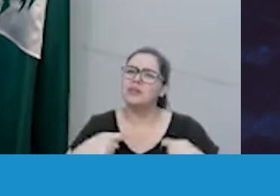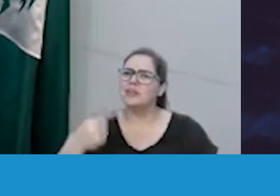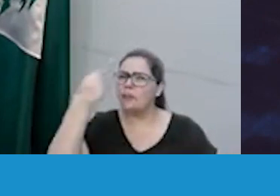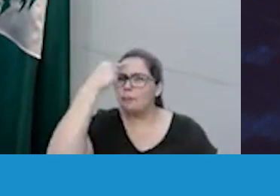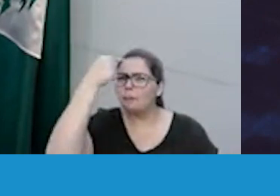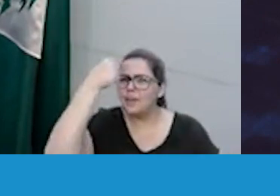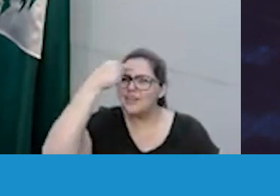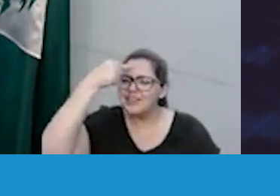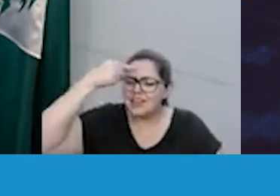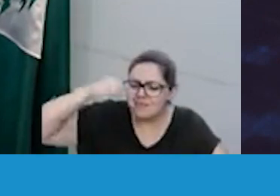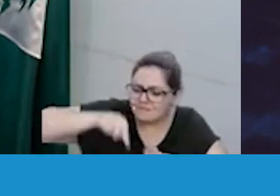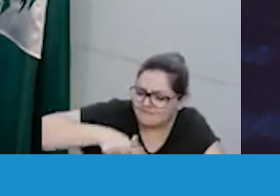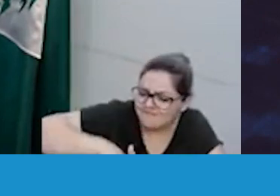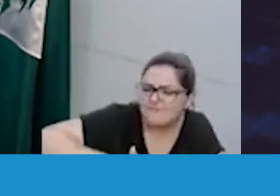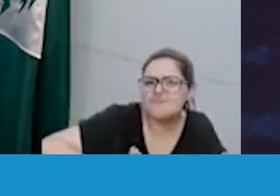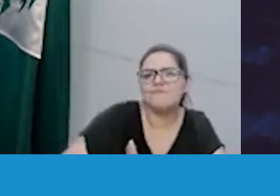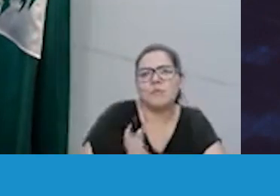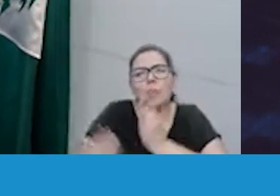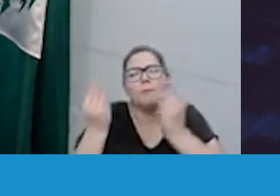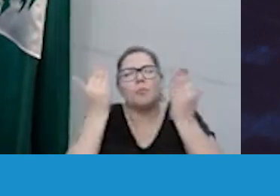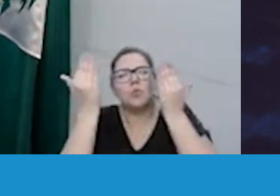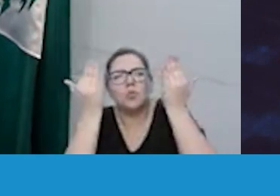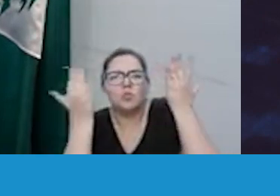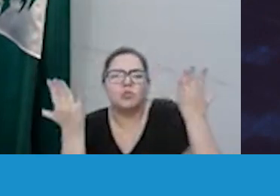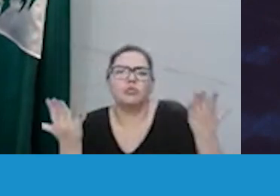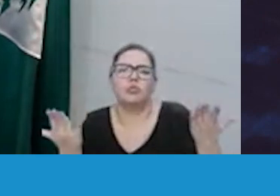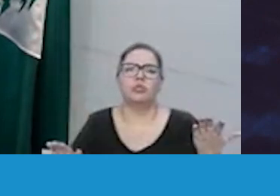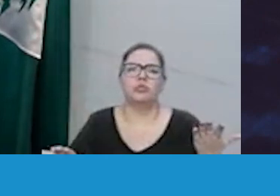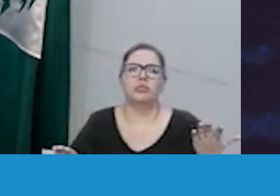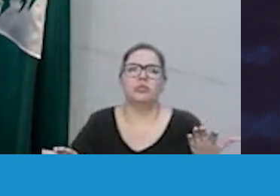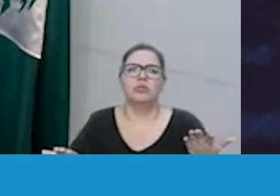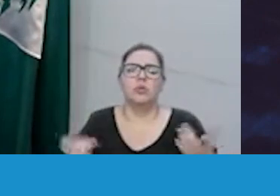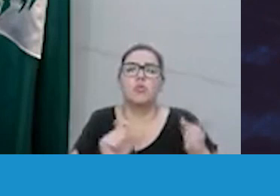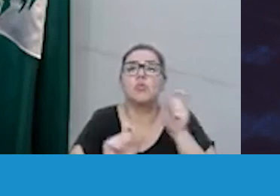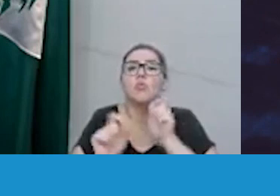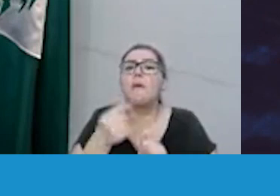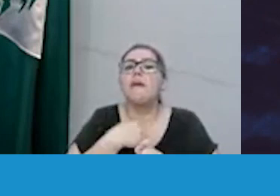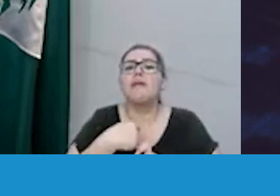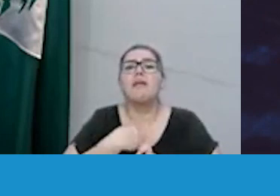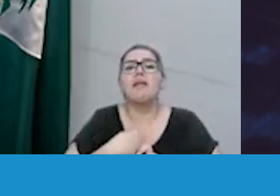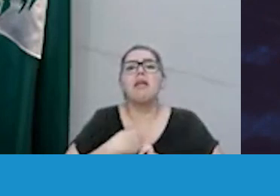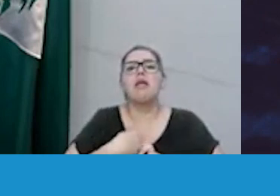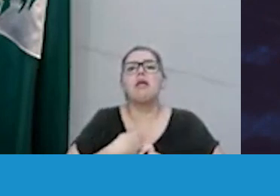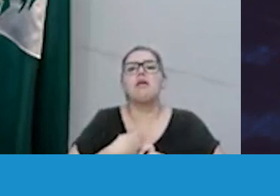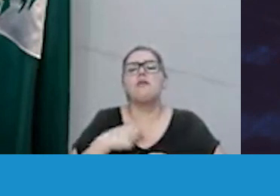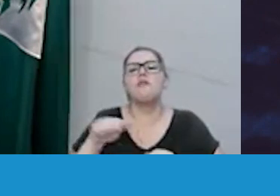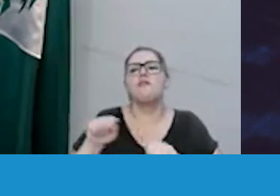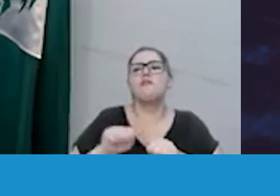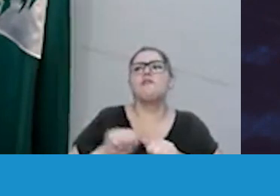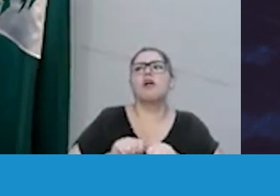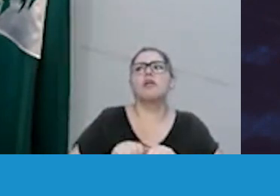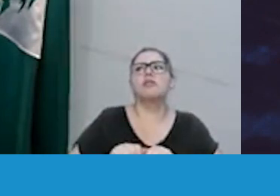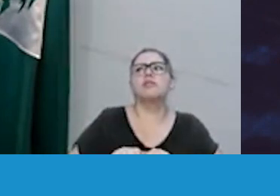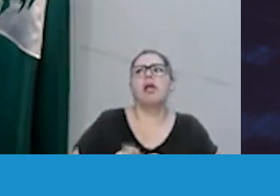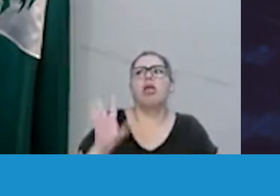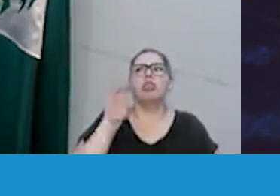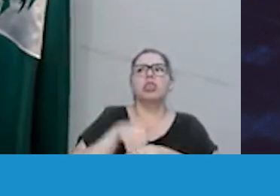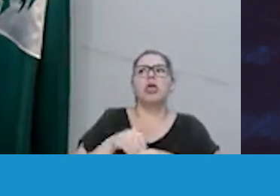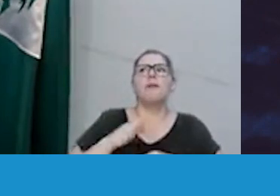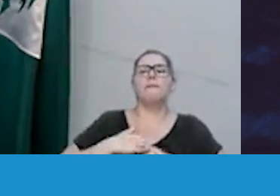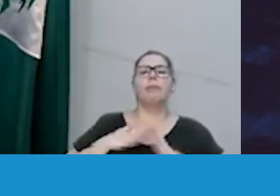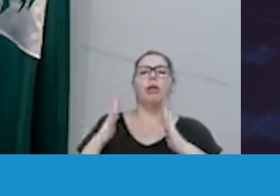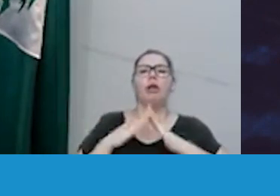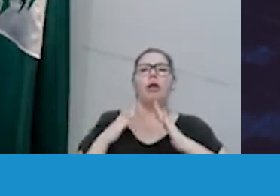profunda eu chamo a todos façamos uma reflexão profunda do que eu tô é o que eu estou fazendo na minha comunidade